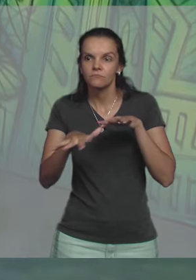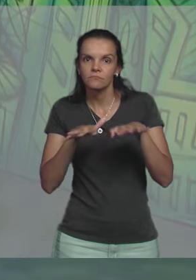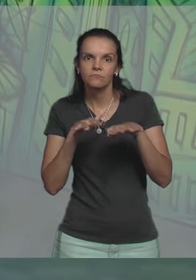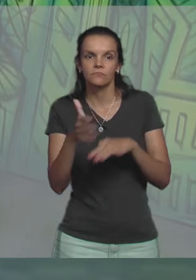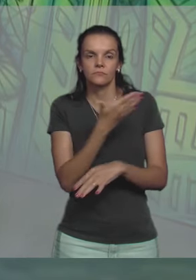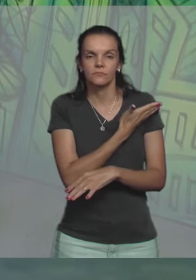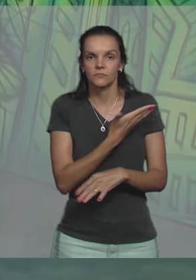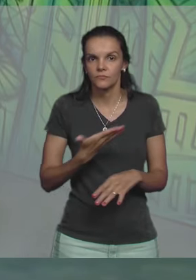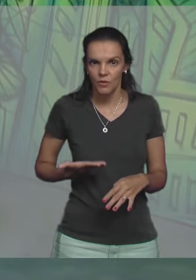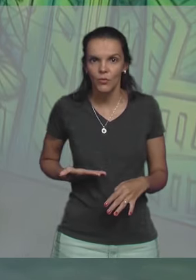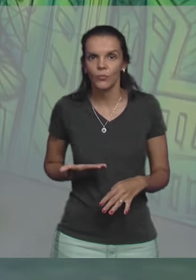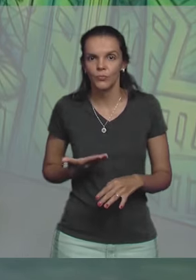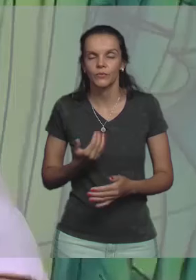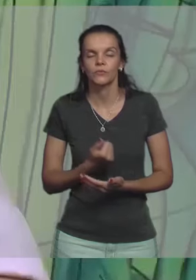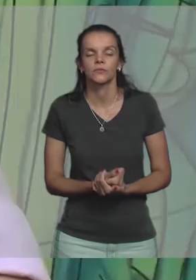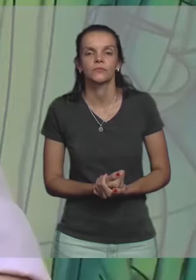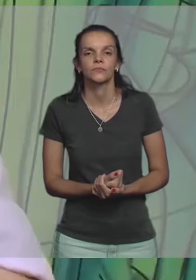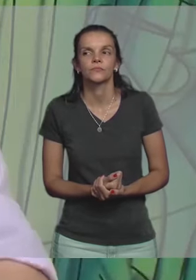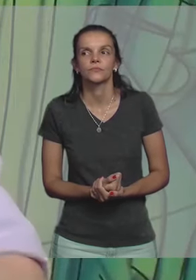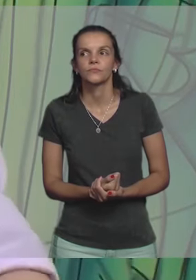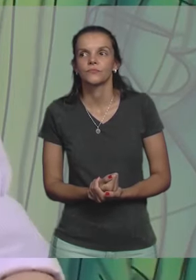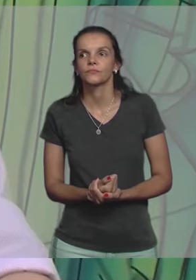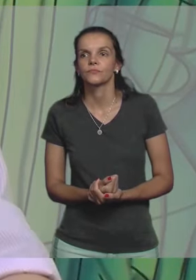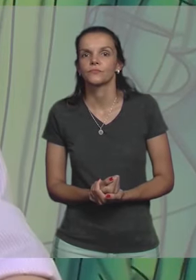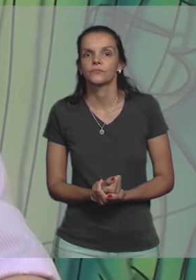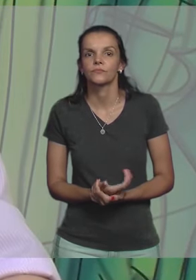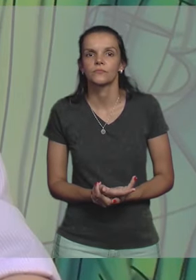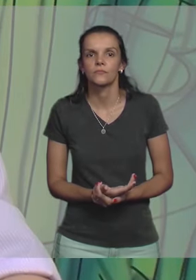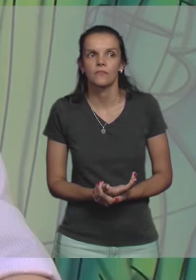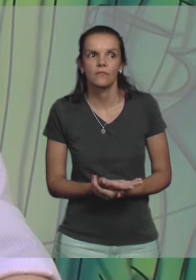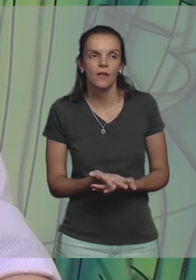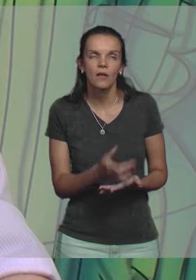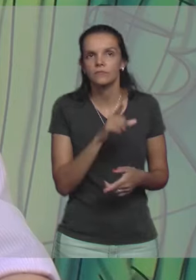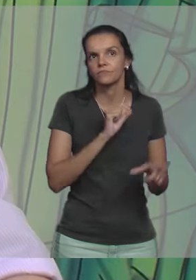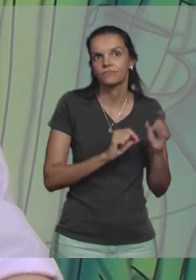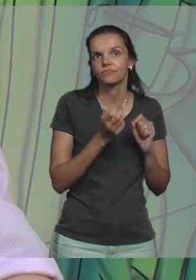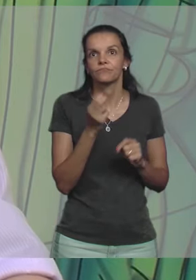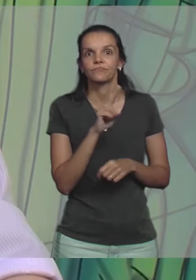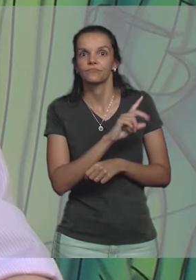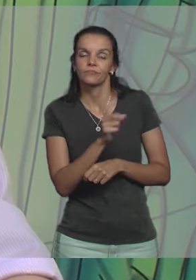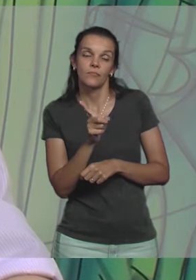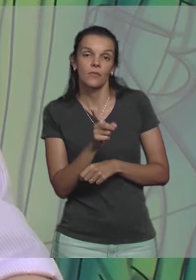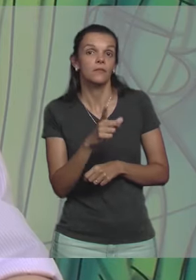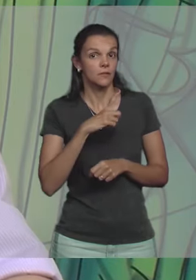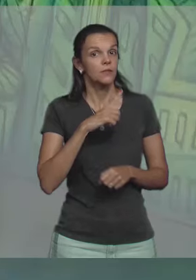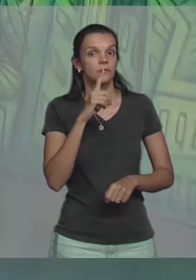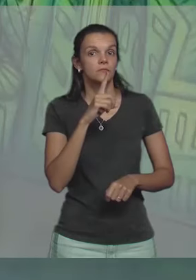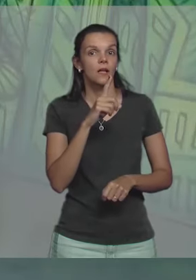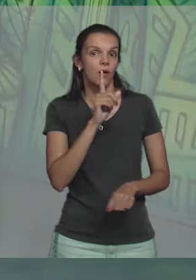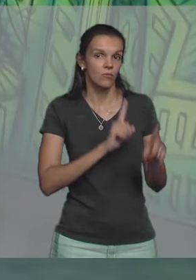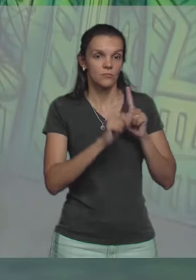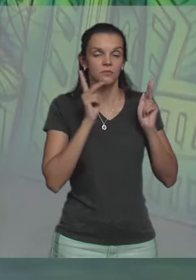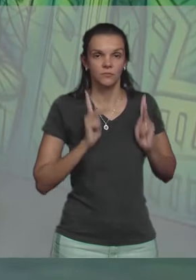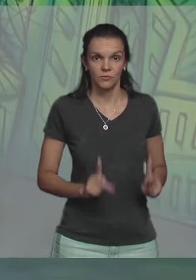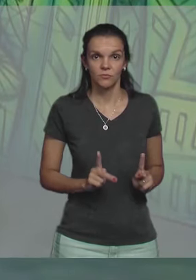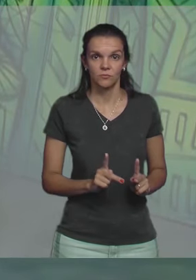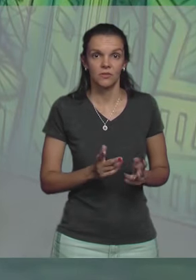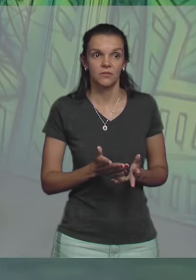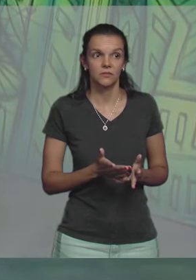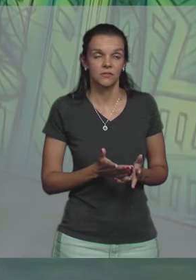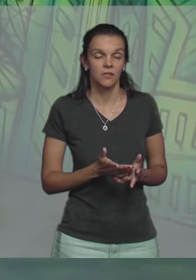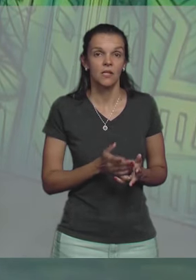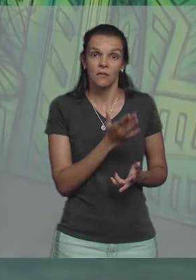precisam do transporte público? Por opção ou não, né? Porque há pessoas que optam por não usar o